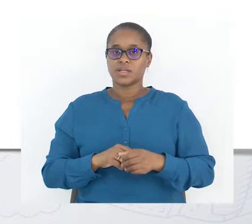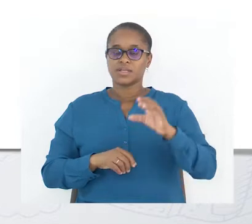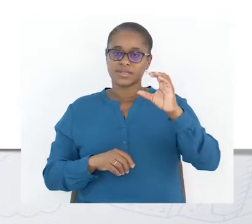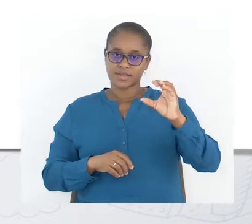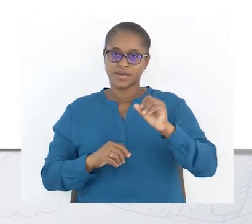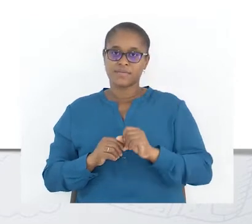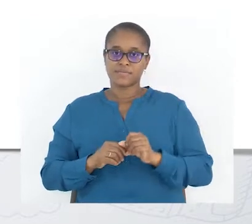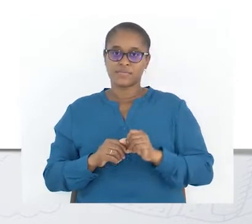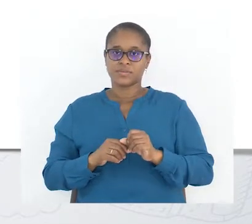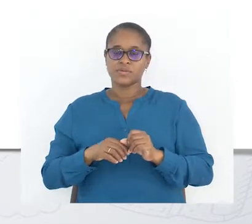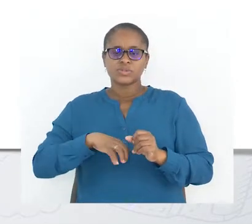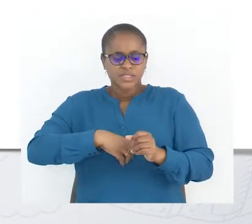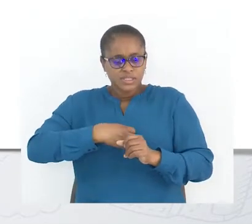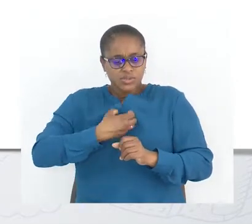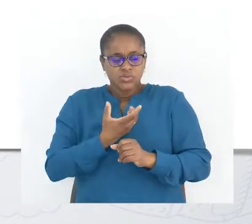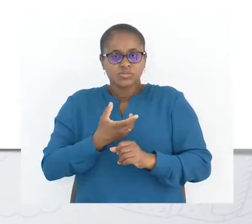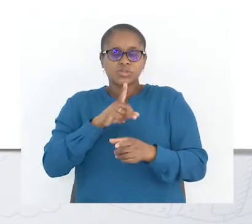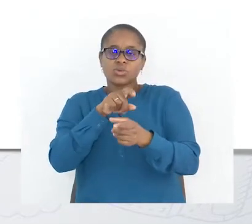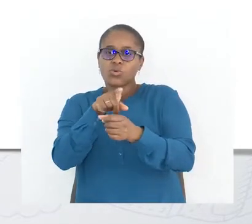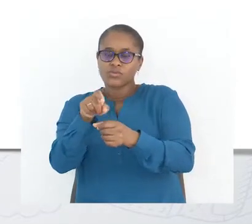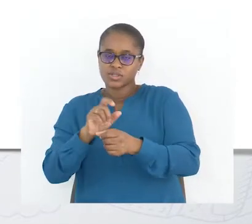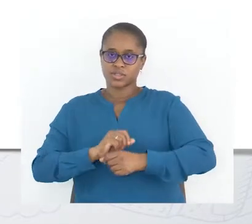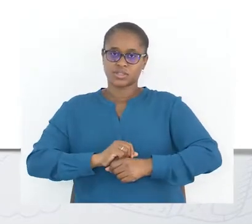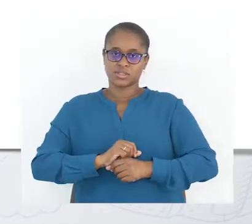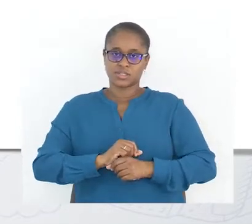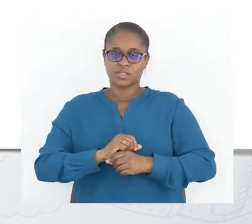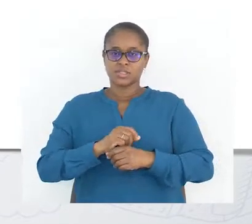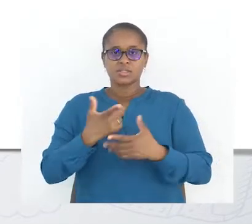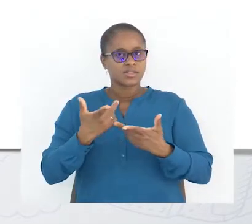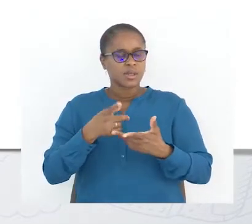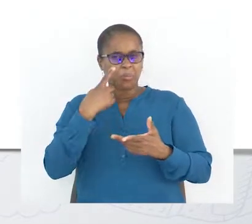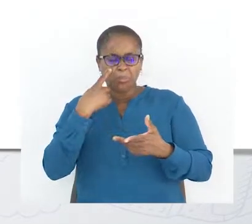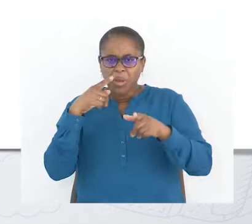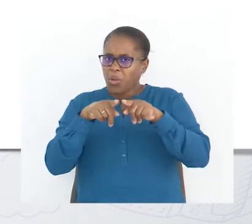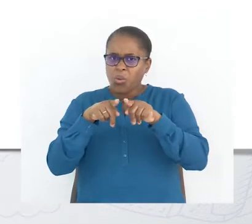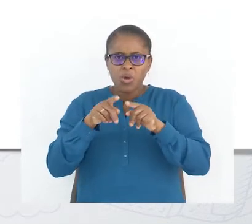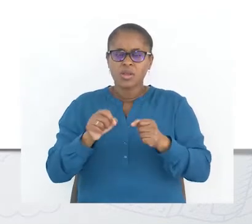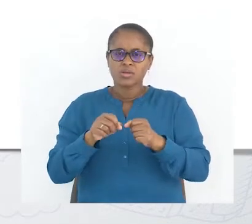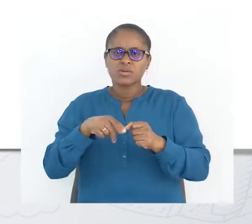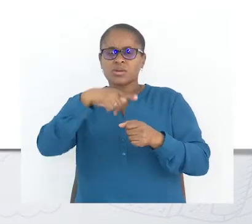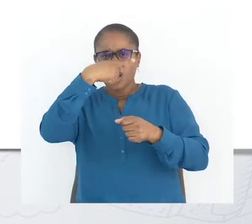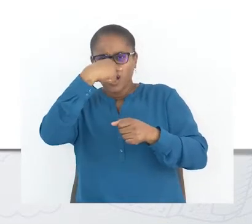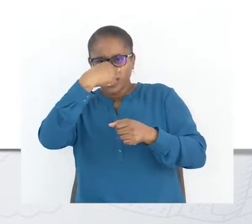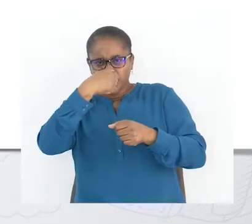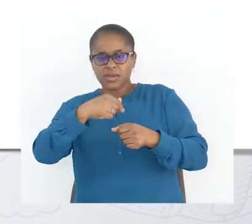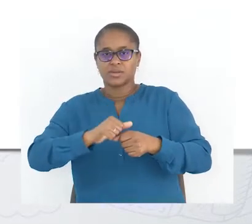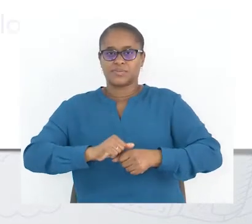Saúde. A linha C. Os sintomas da Covid-19